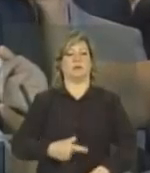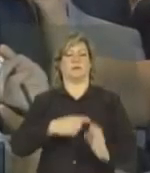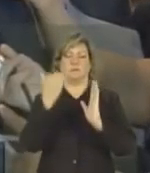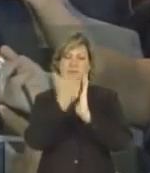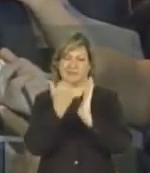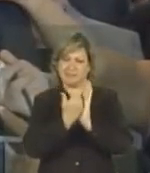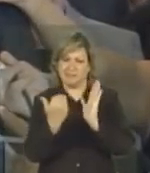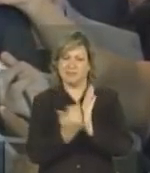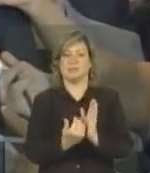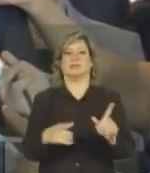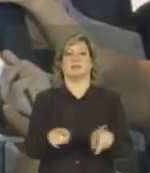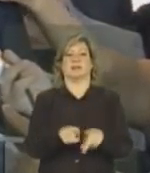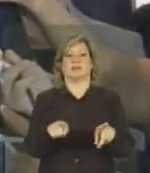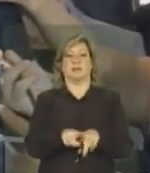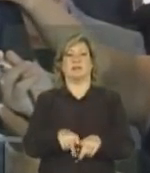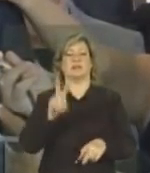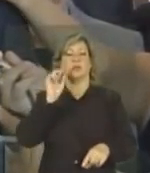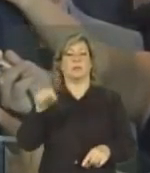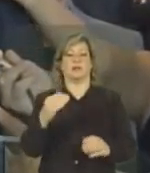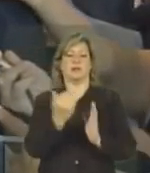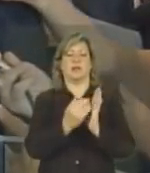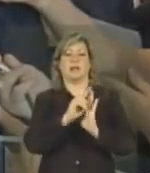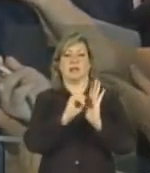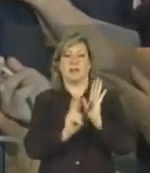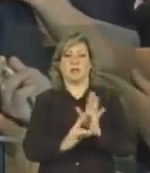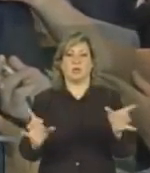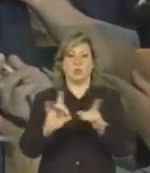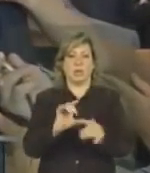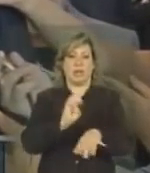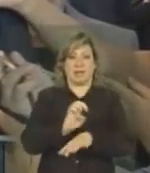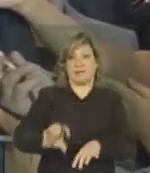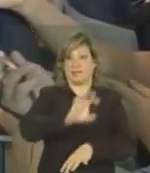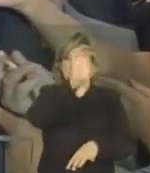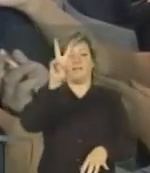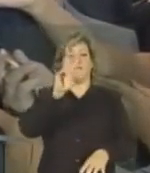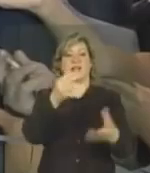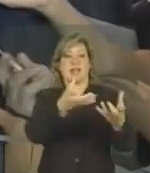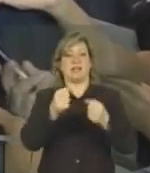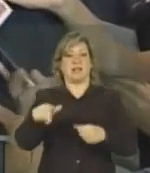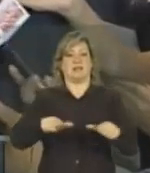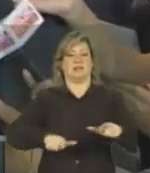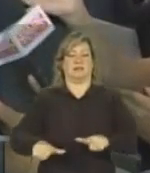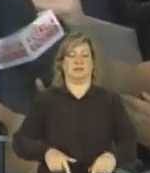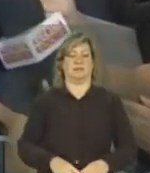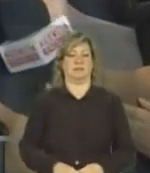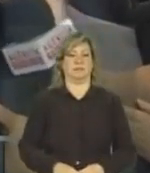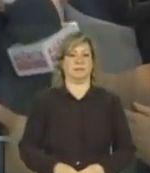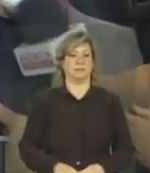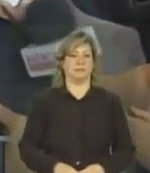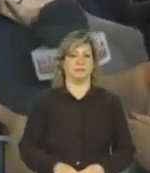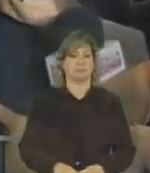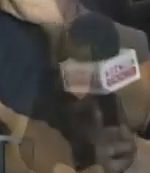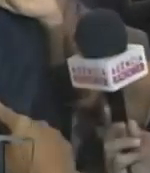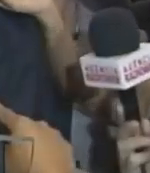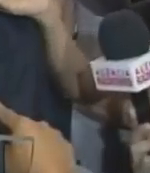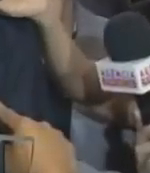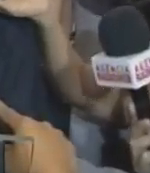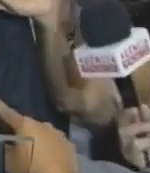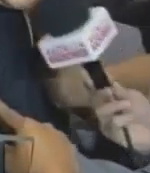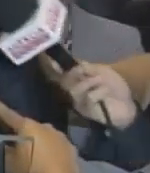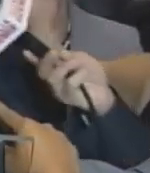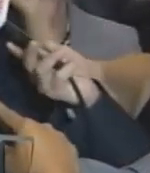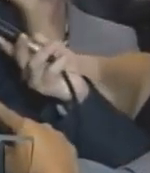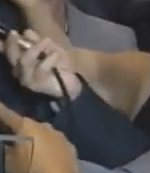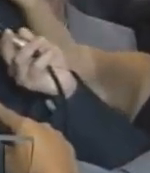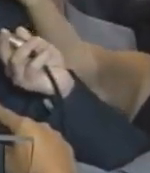detalhado, a partir do estabelecimento de critérios em conjunto com os estados que receberão essas ações. Ministro, isso é uma forma de